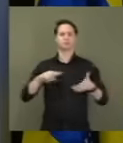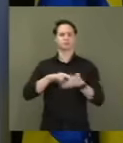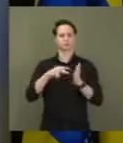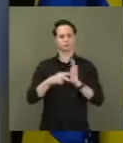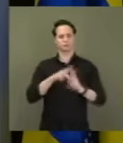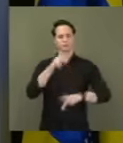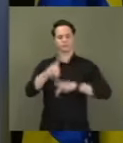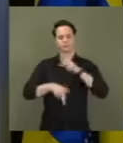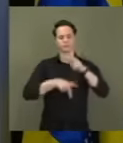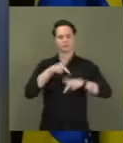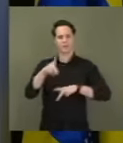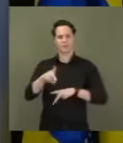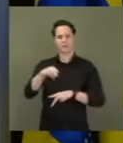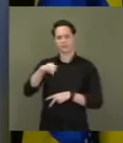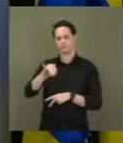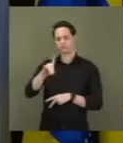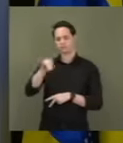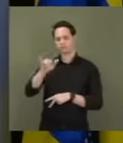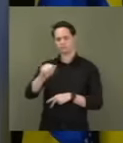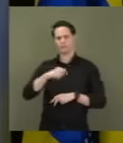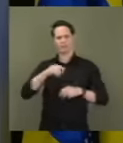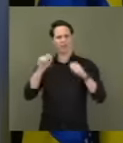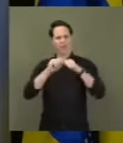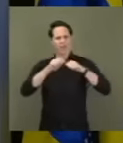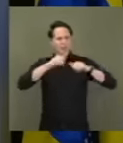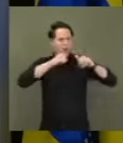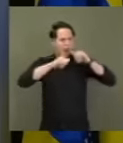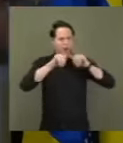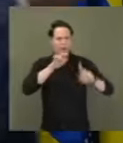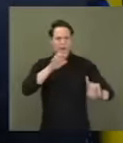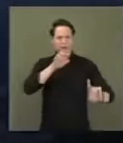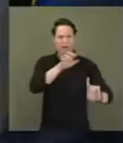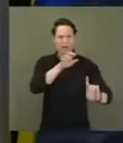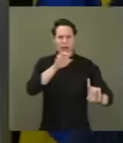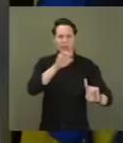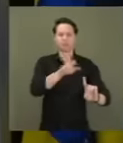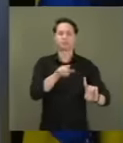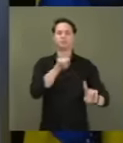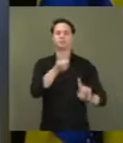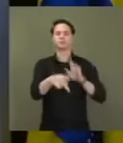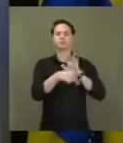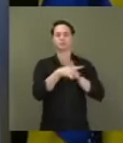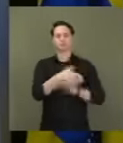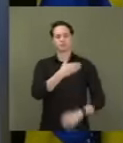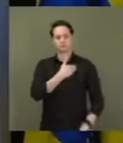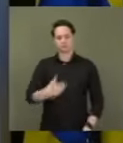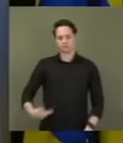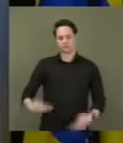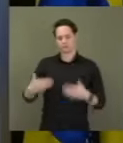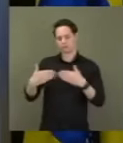significativa da grande mídia fazendo enorme pressão para que o governo anterior